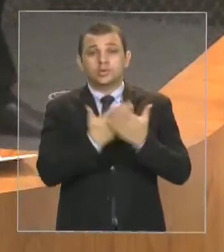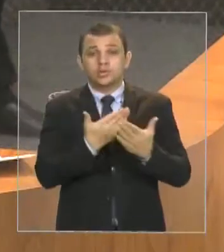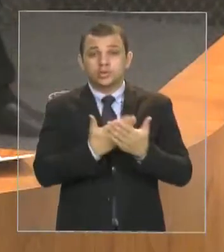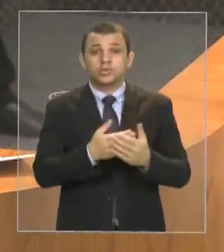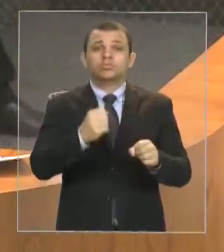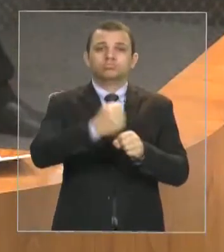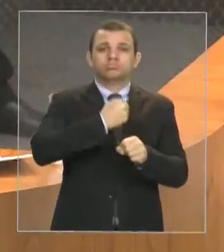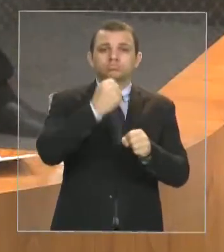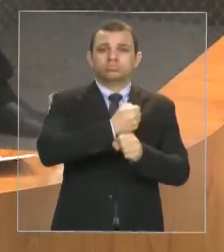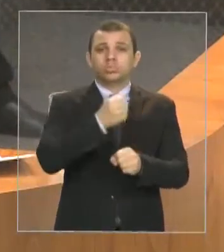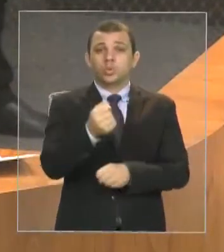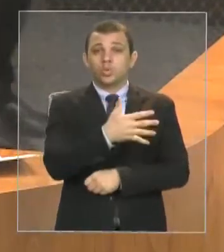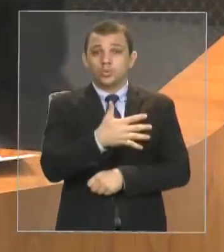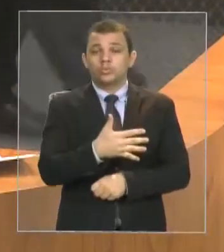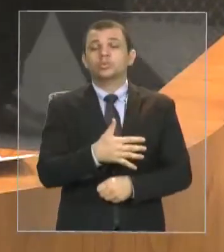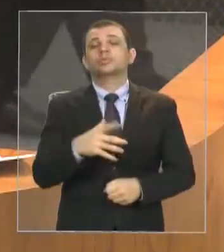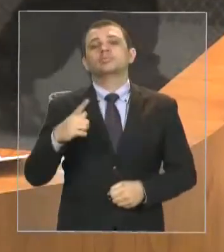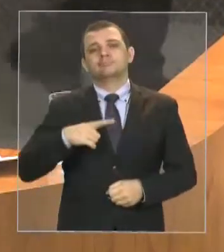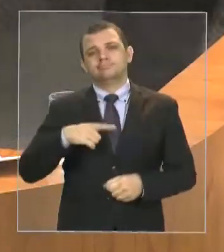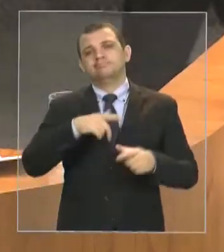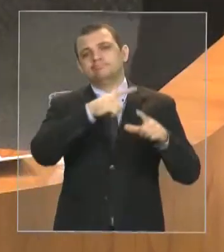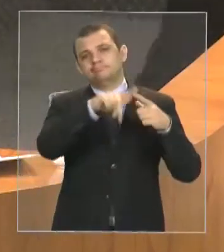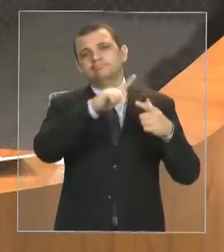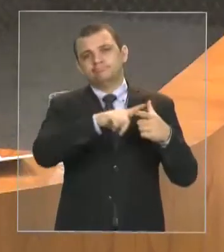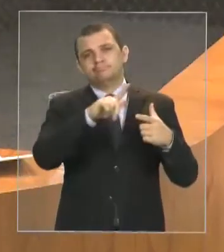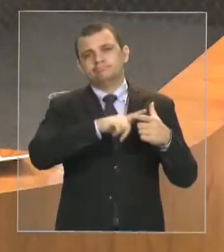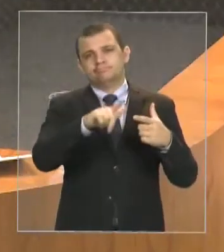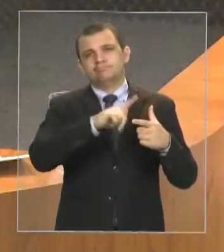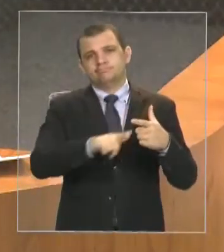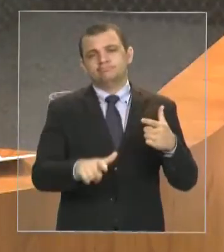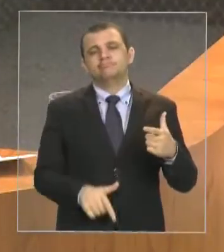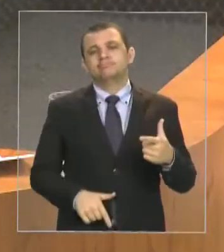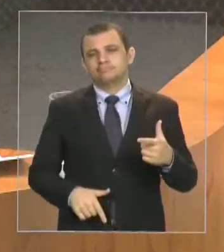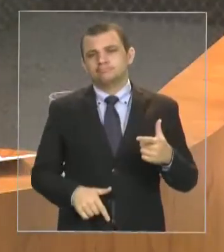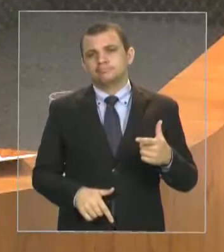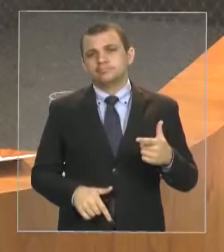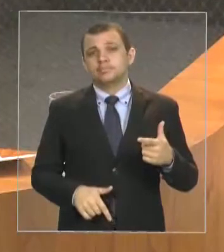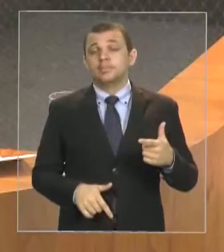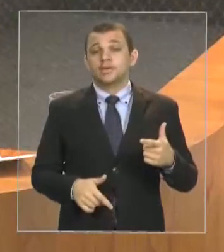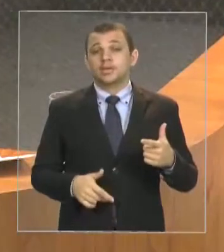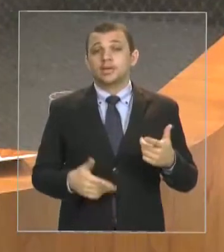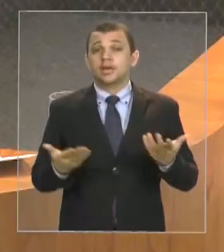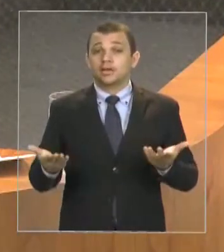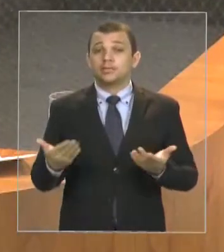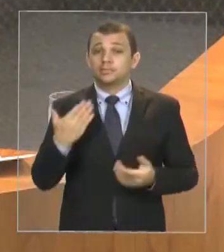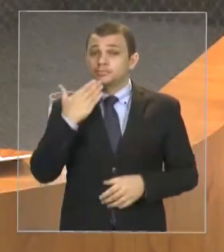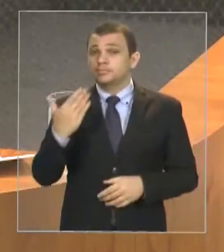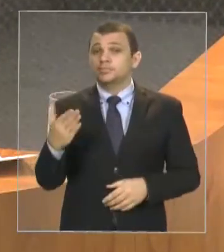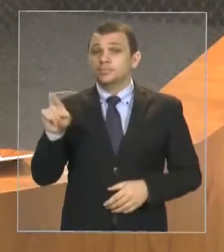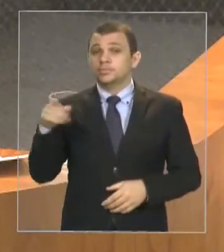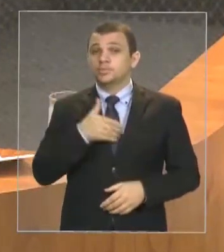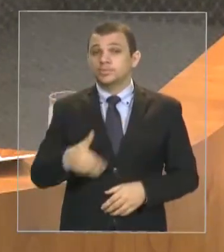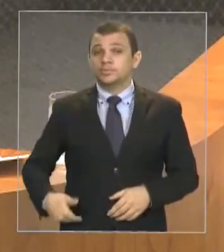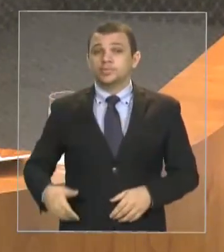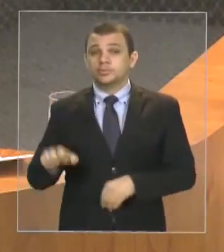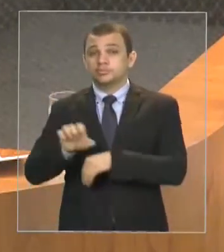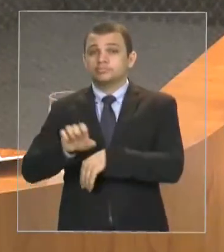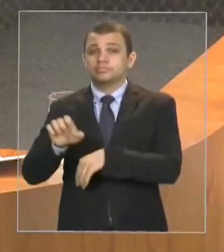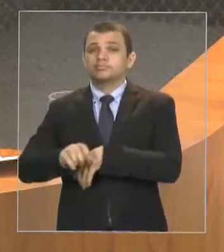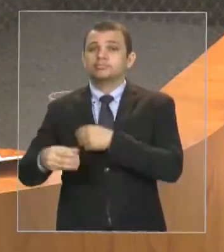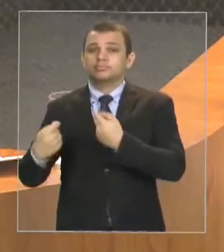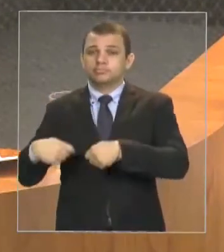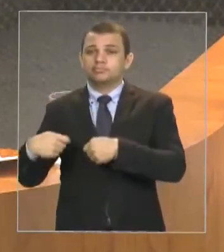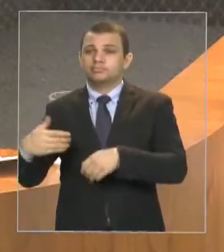já se encontram com problemas, demandando do Estado ações para a correção